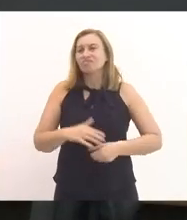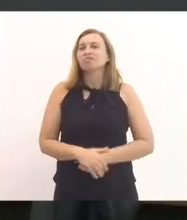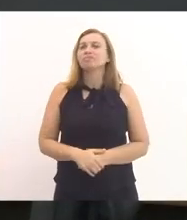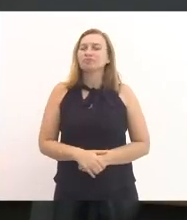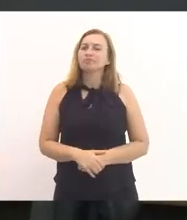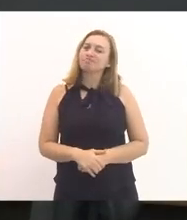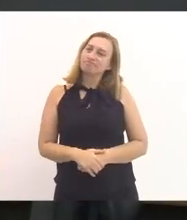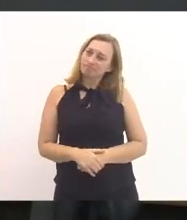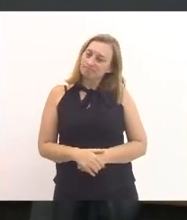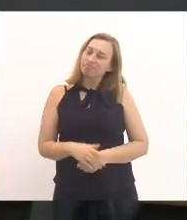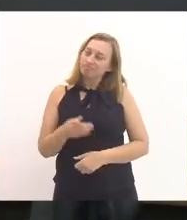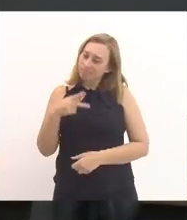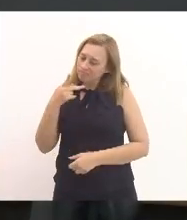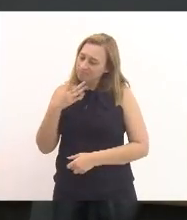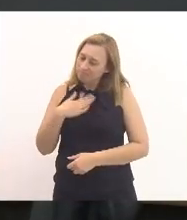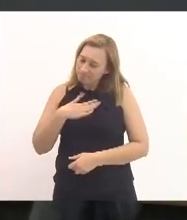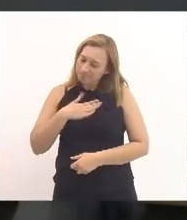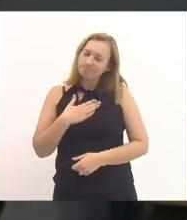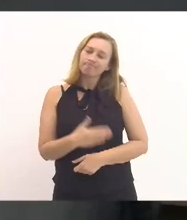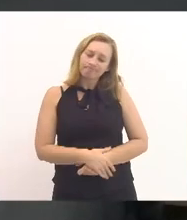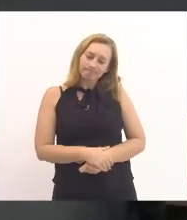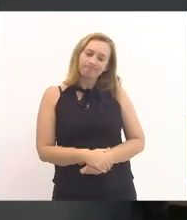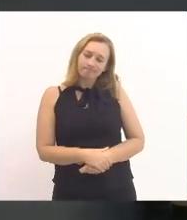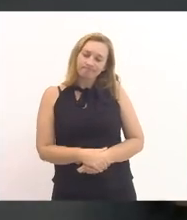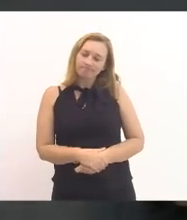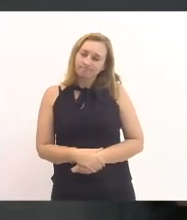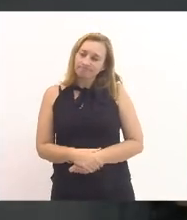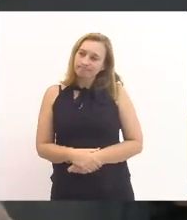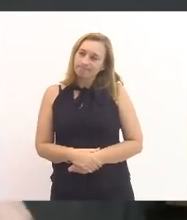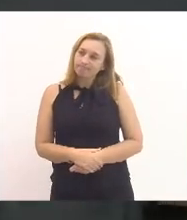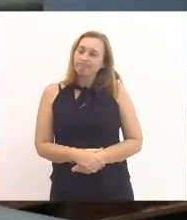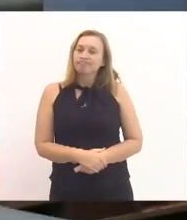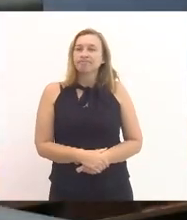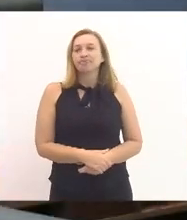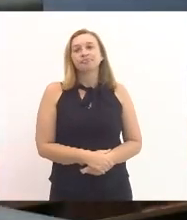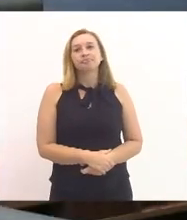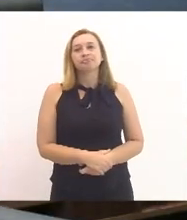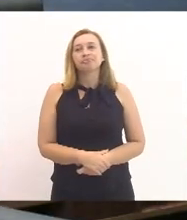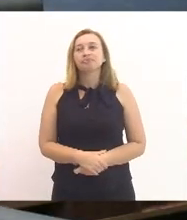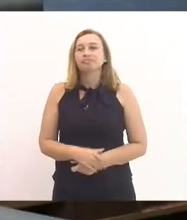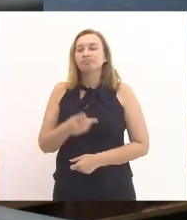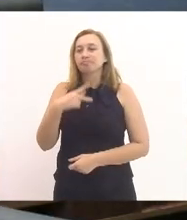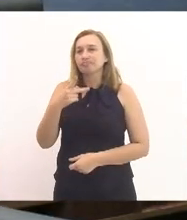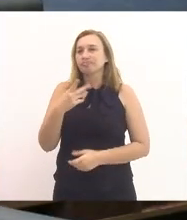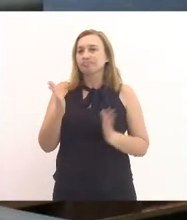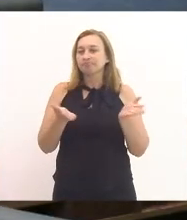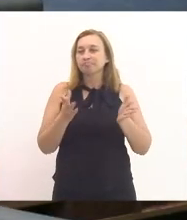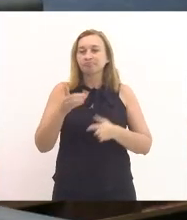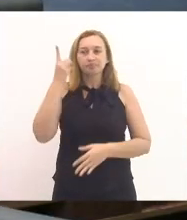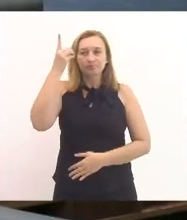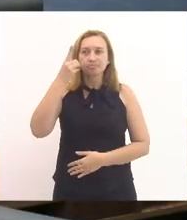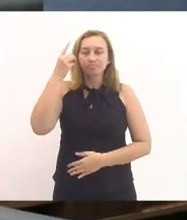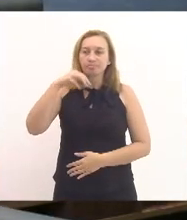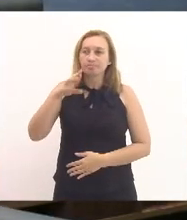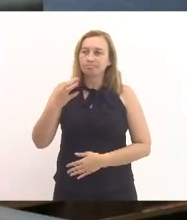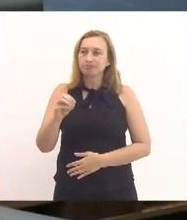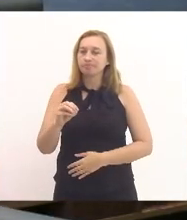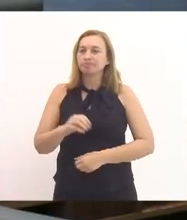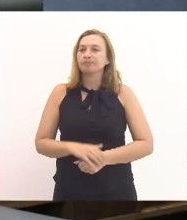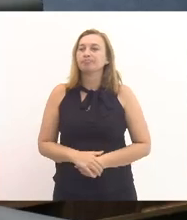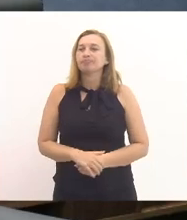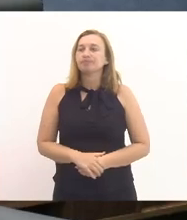então era só essa ponderação gostaria de fazer eu vou passar a palavra Deputado Márcio